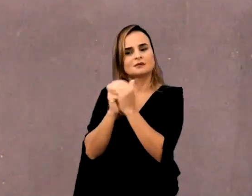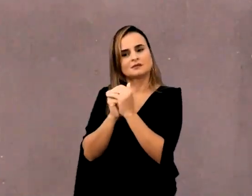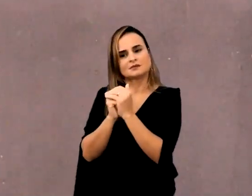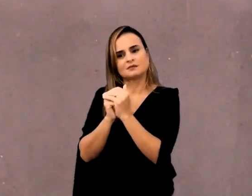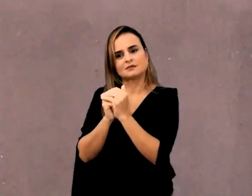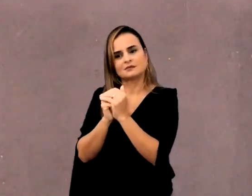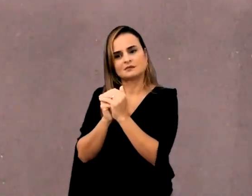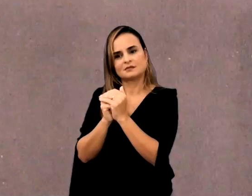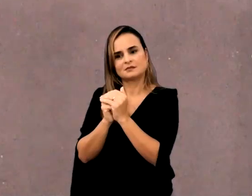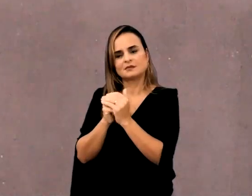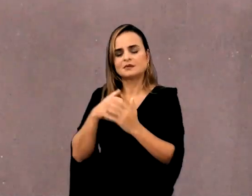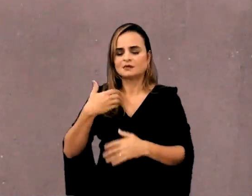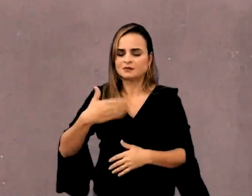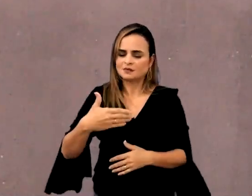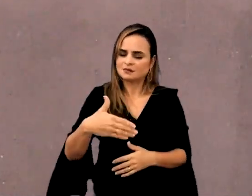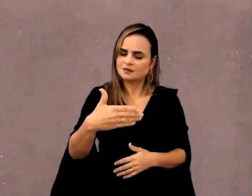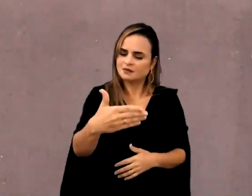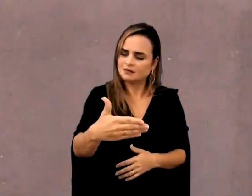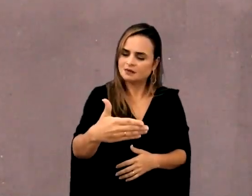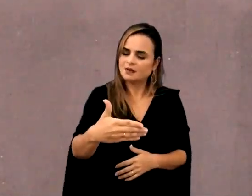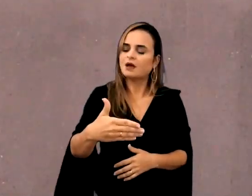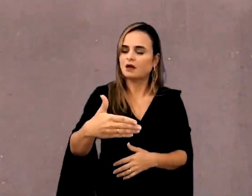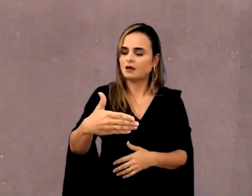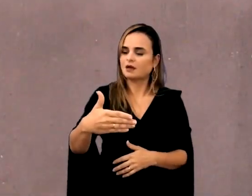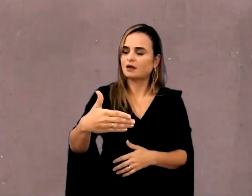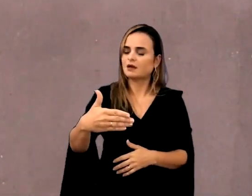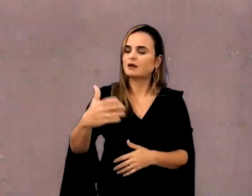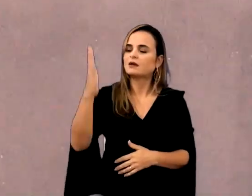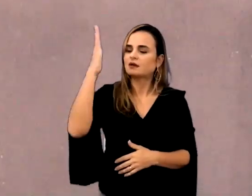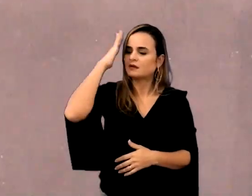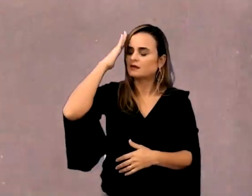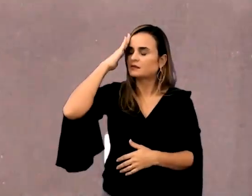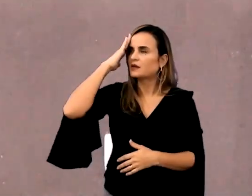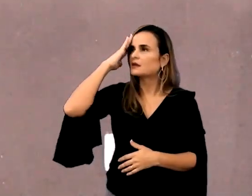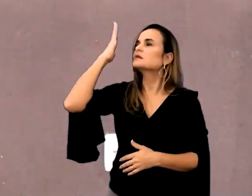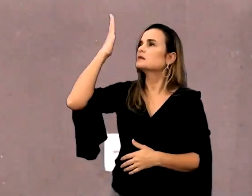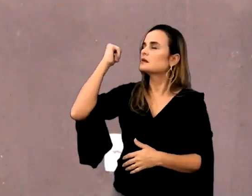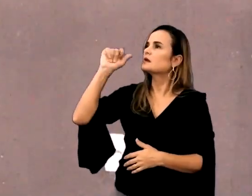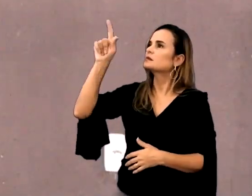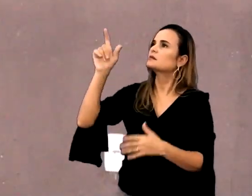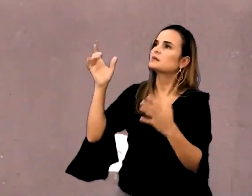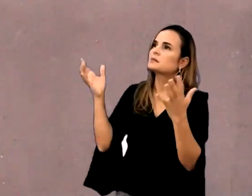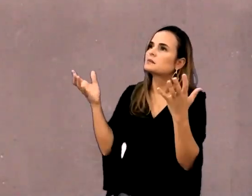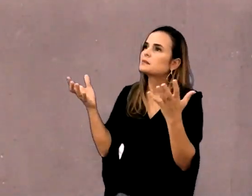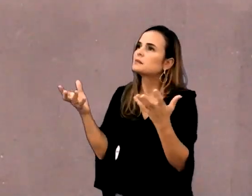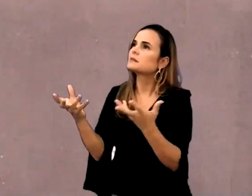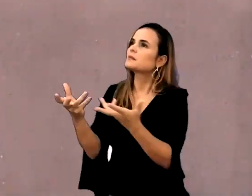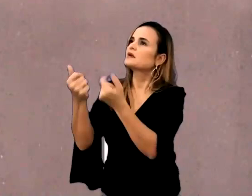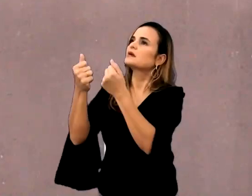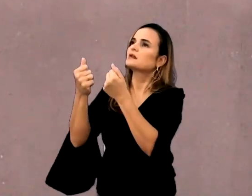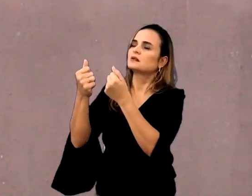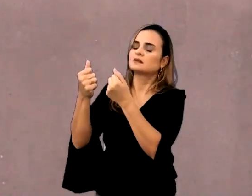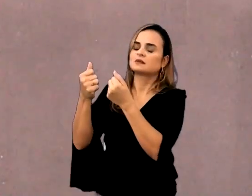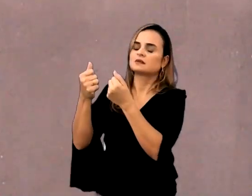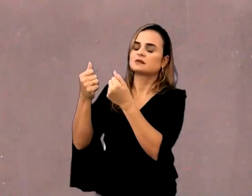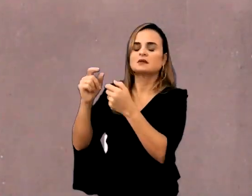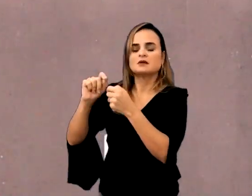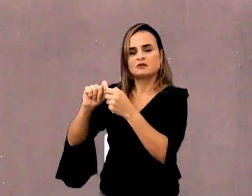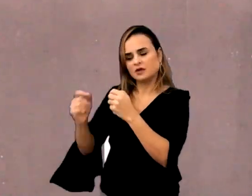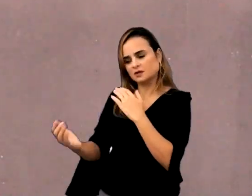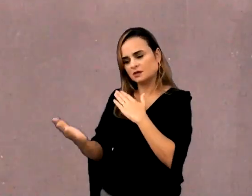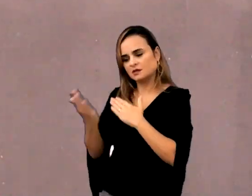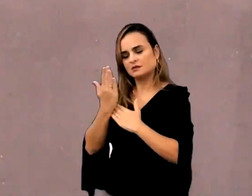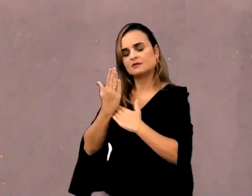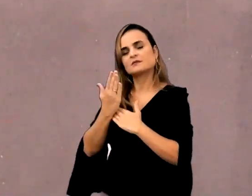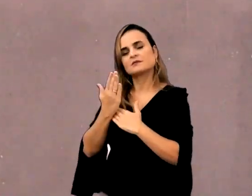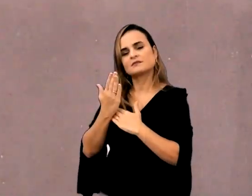as maravilhas de Deus em nosso meio. Quando o povo, quando nós que clamamos a Deus, a